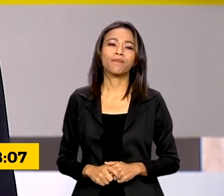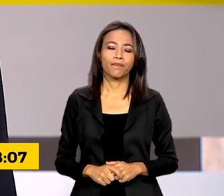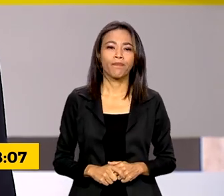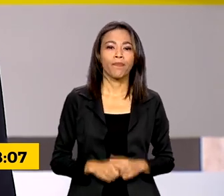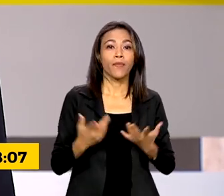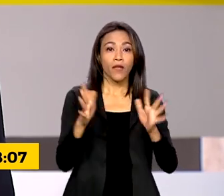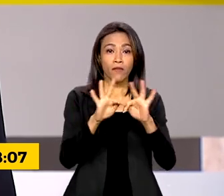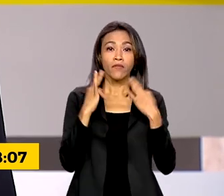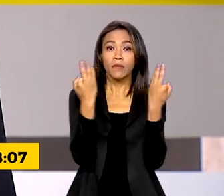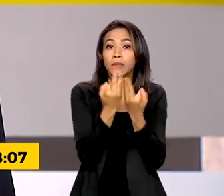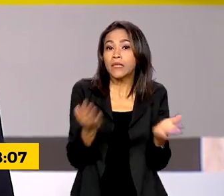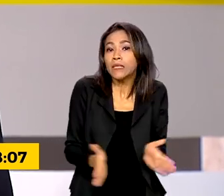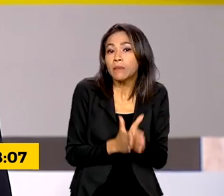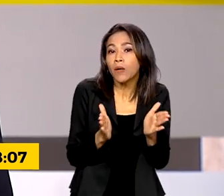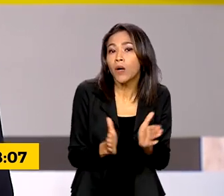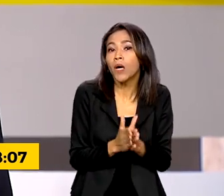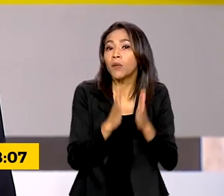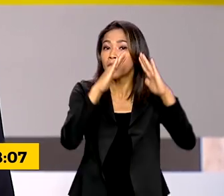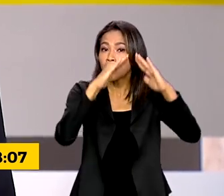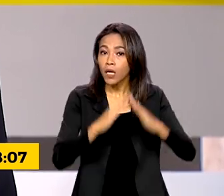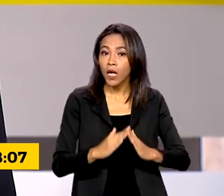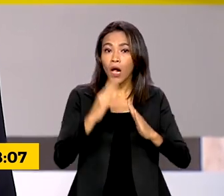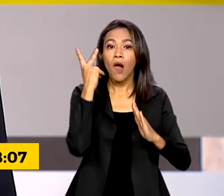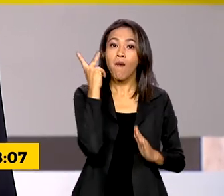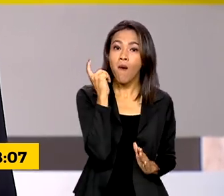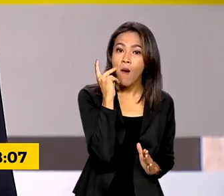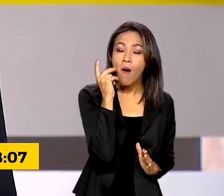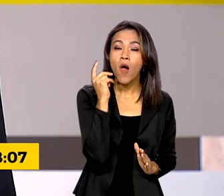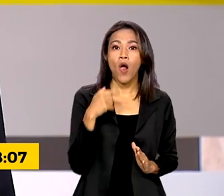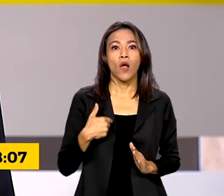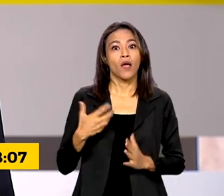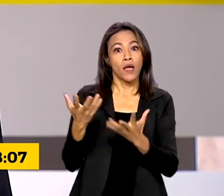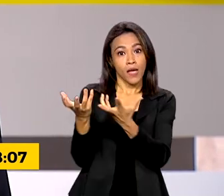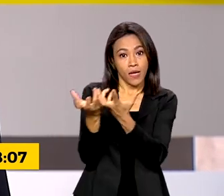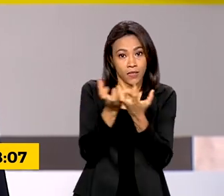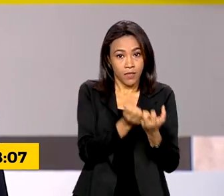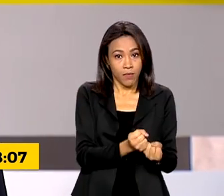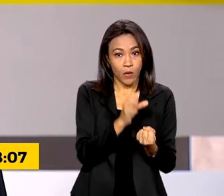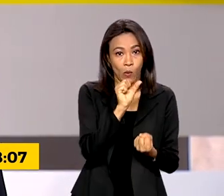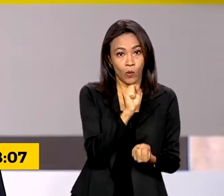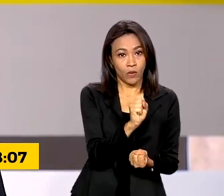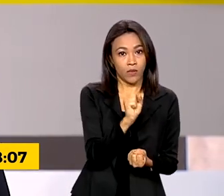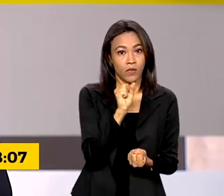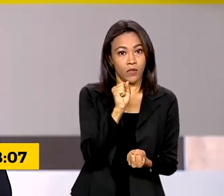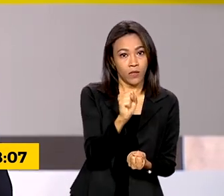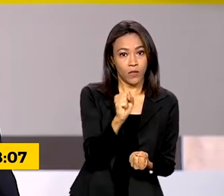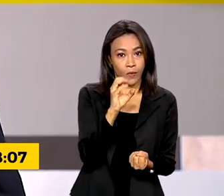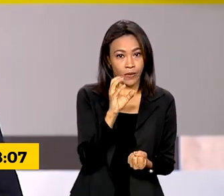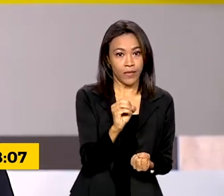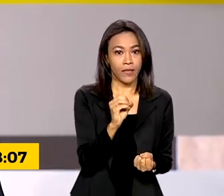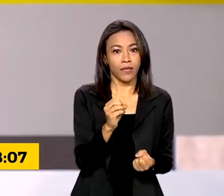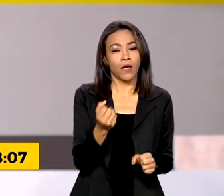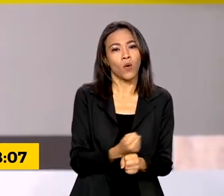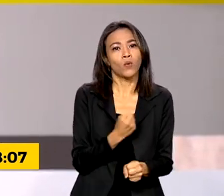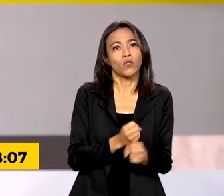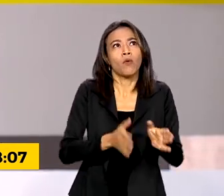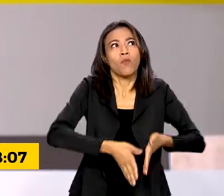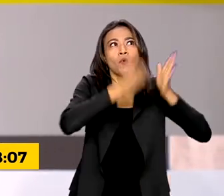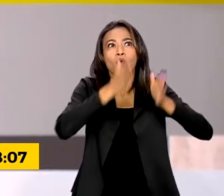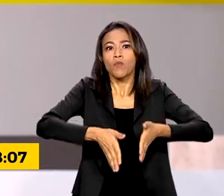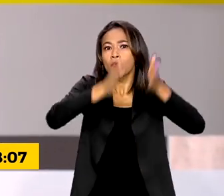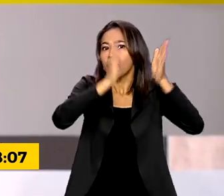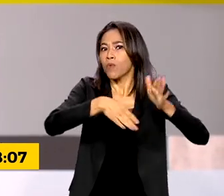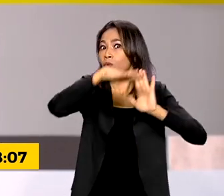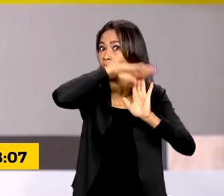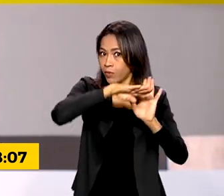Famílias de baixa renda de Fortaleza, no Ceará, receberam 880 novas unidades habitacionais do programa